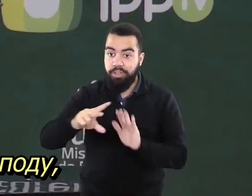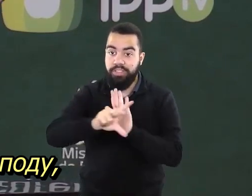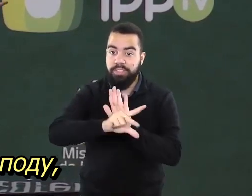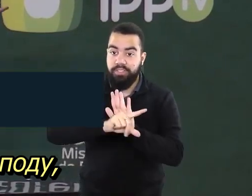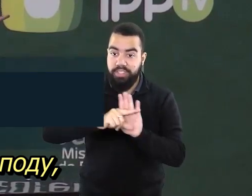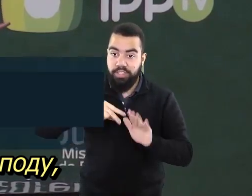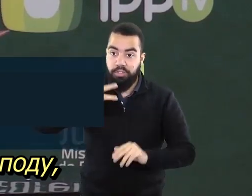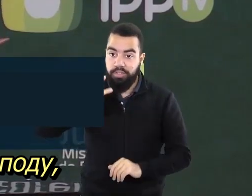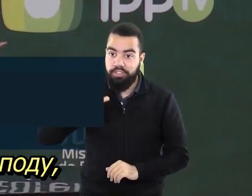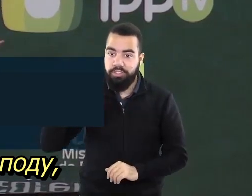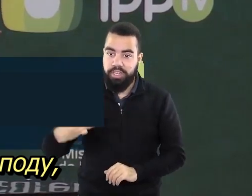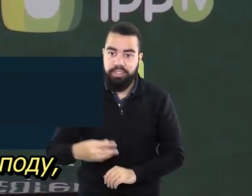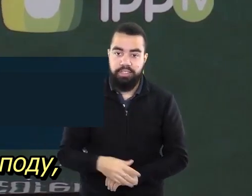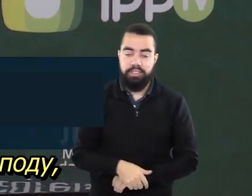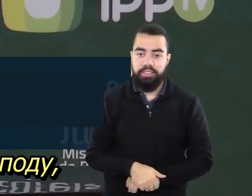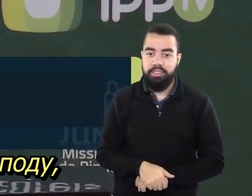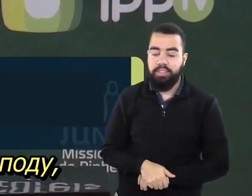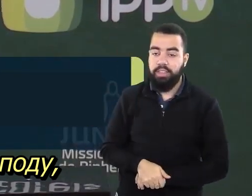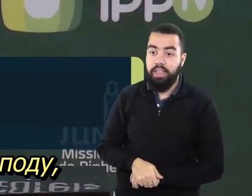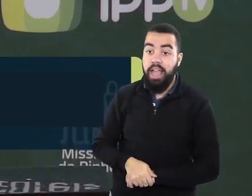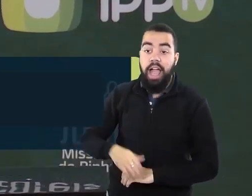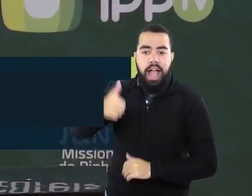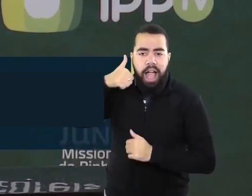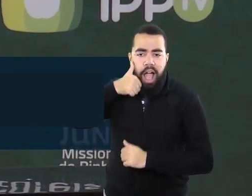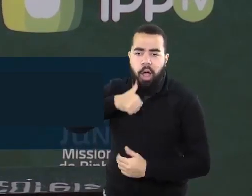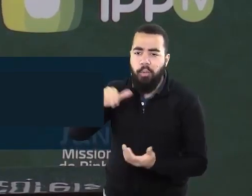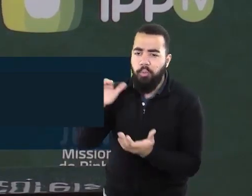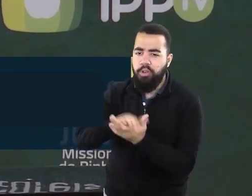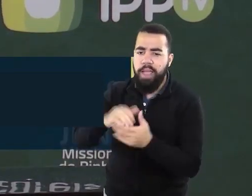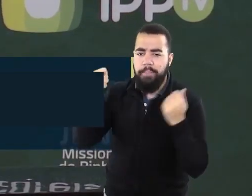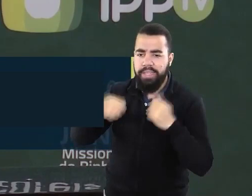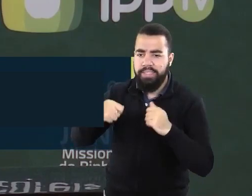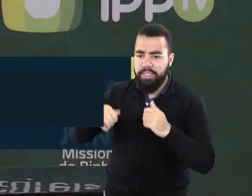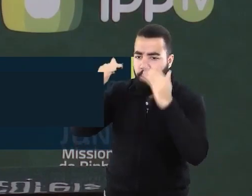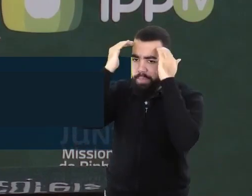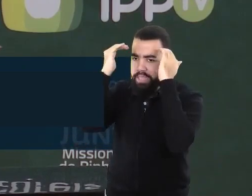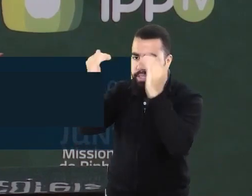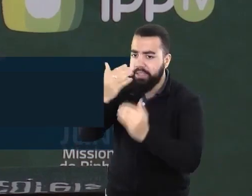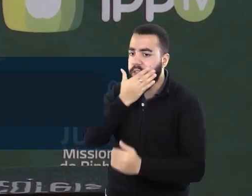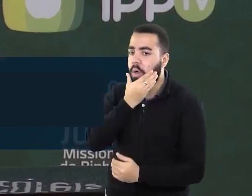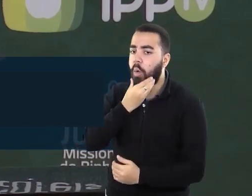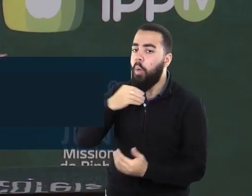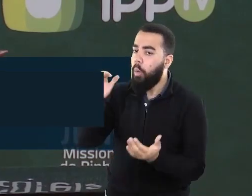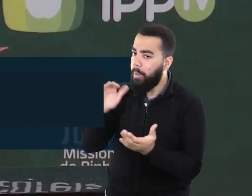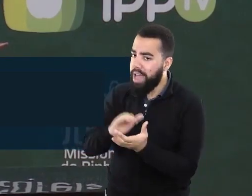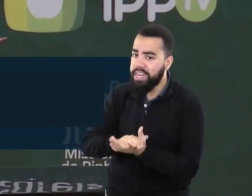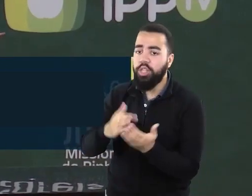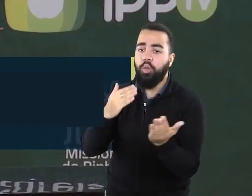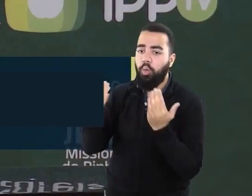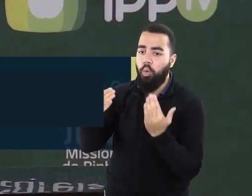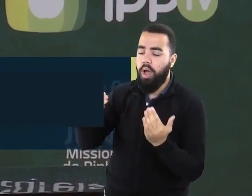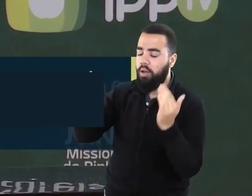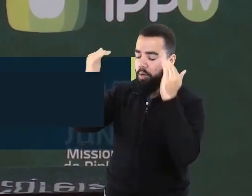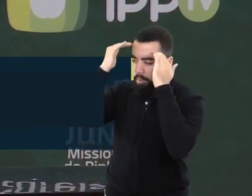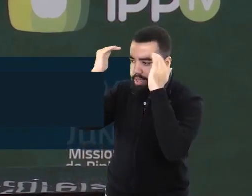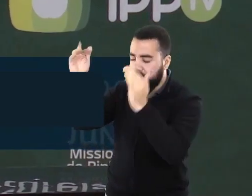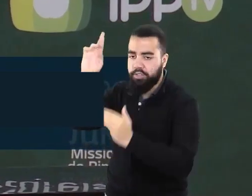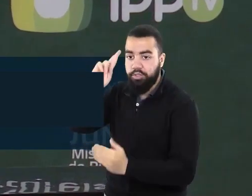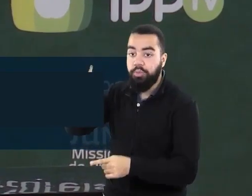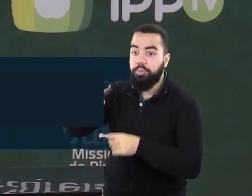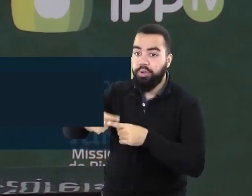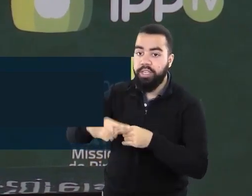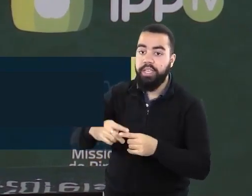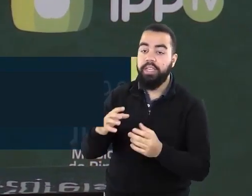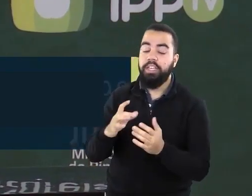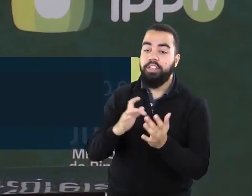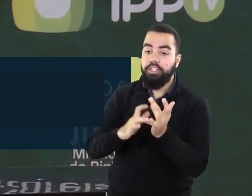submissas ao seu próprio marido, como ao Senhor, porque o marido é o cabeça da mulher, como também Cristo é o cabeça da igreja,